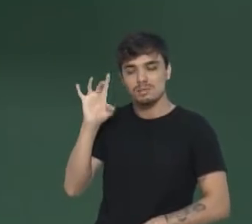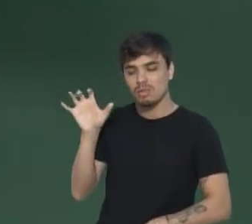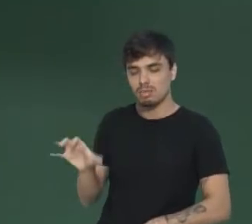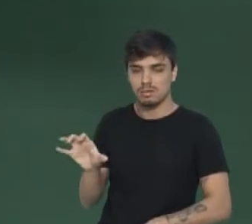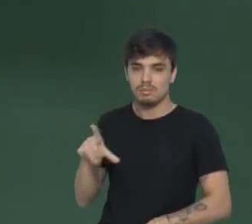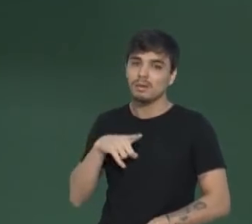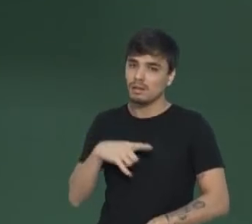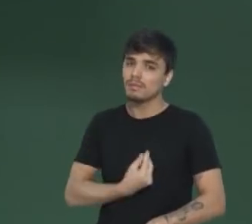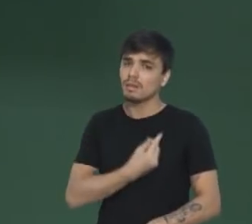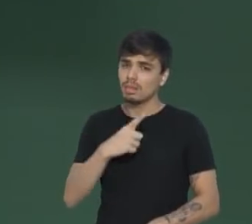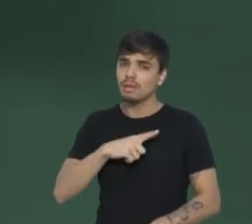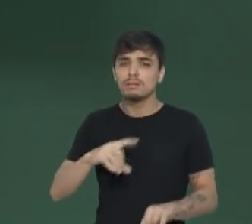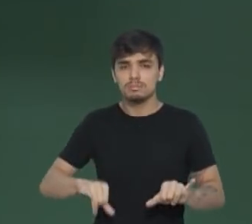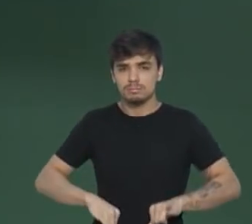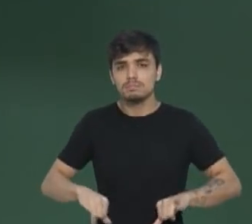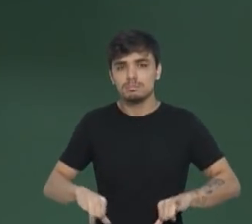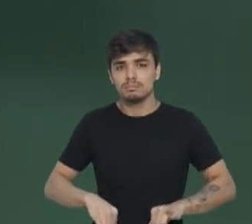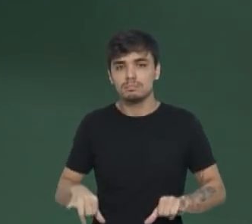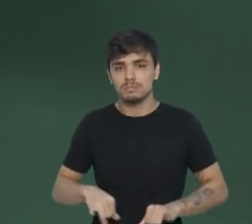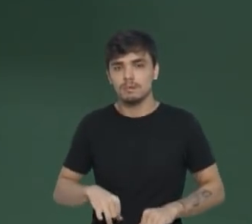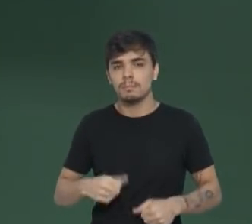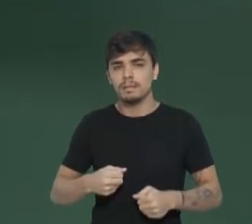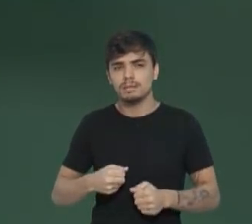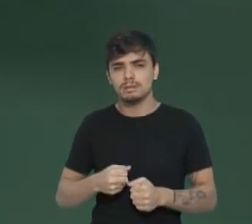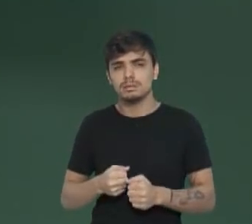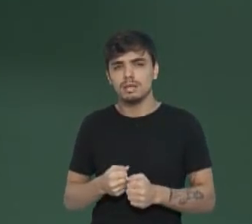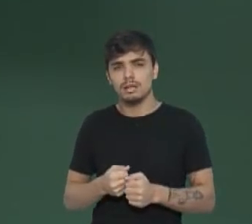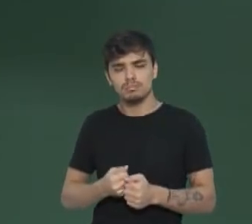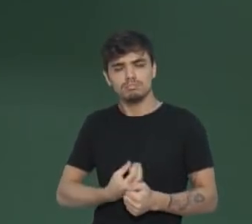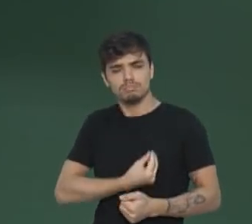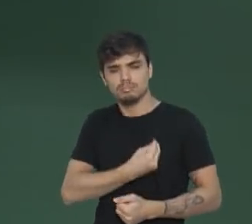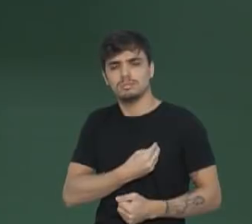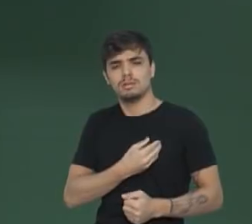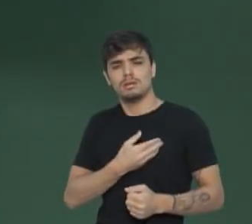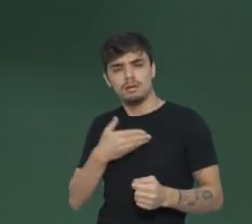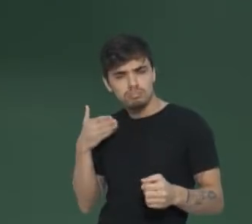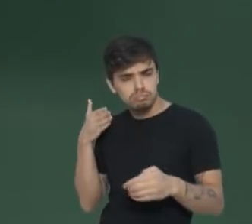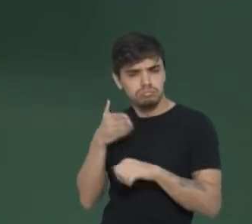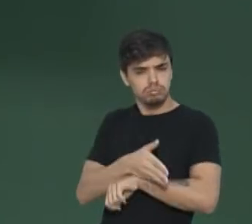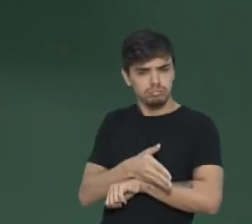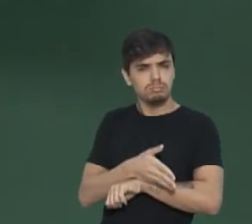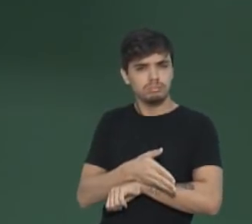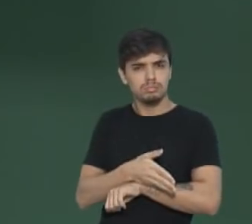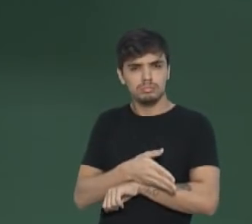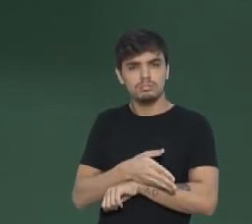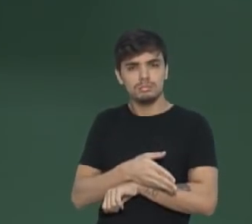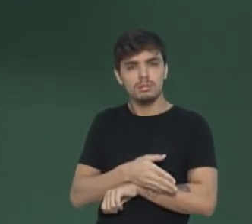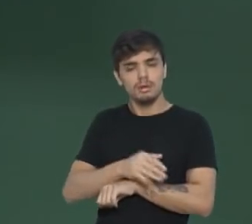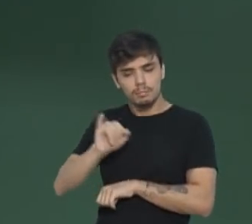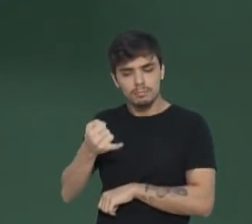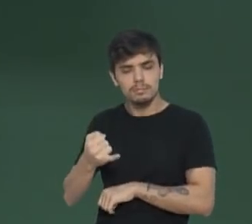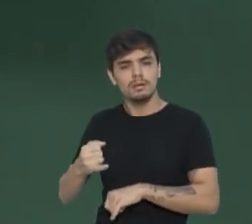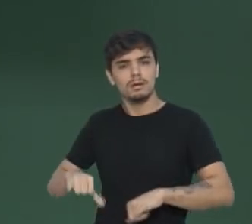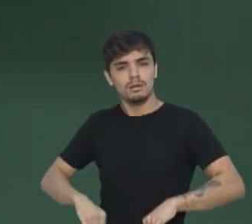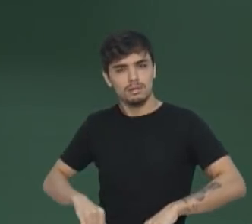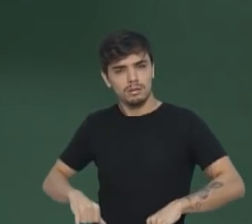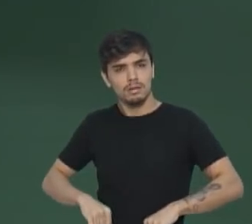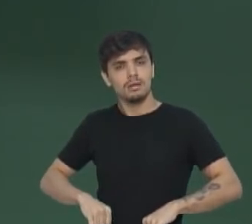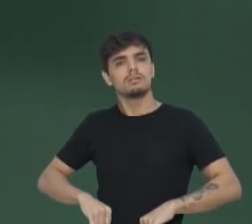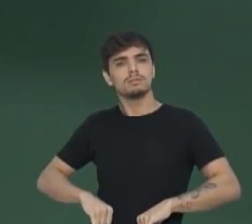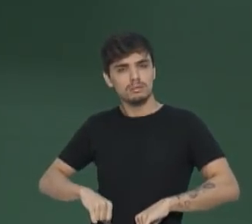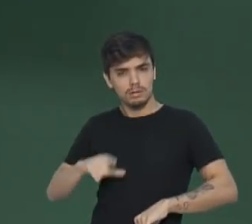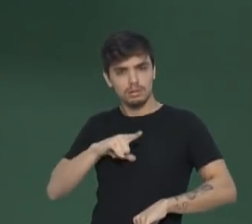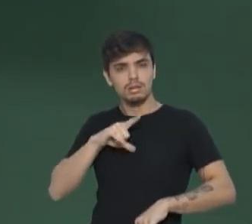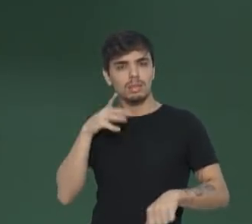Já Nietzsche vai dizer, não, tem que mergulhar de cabeça aí na vida como ela é e se tiver que passar pelo sofrimento, passe pelo